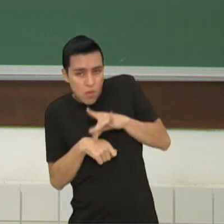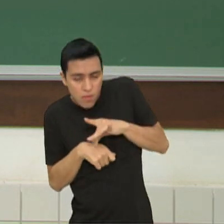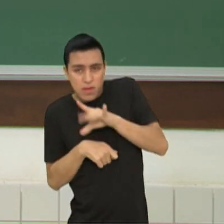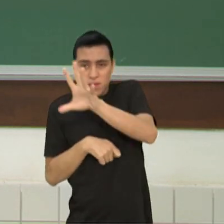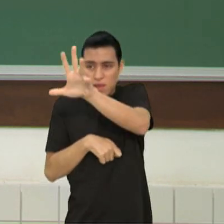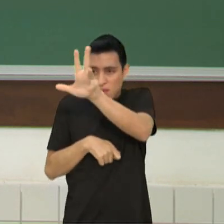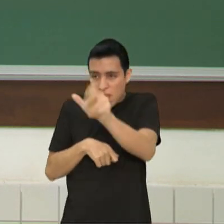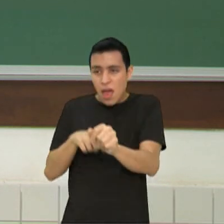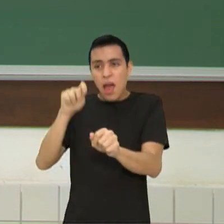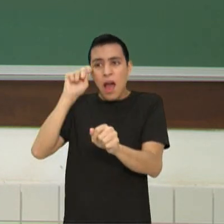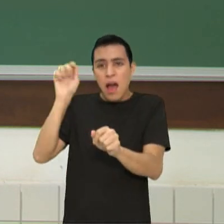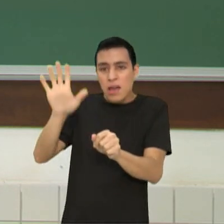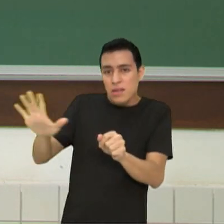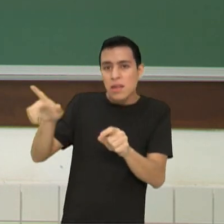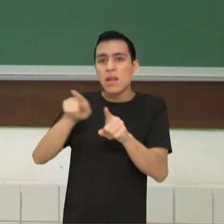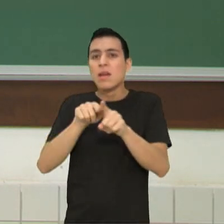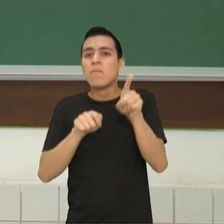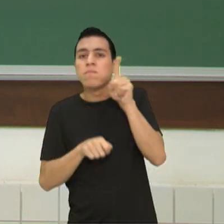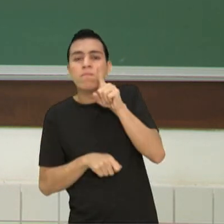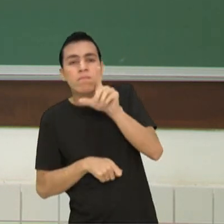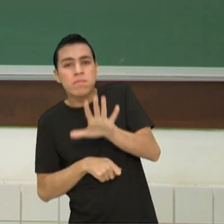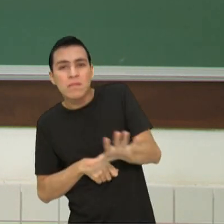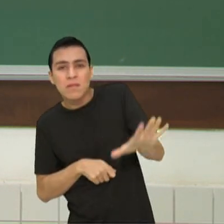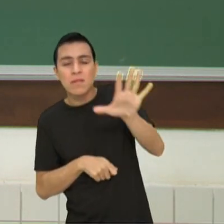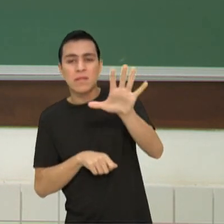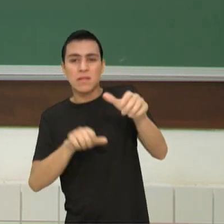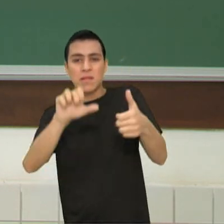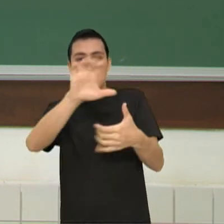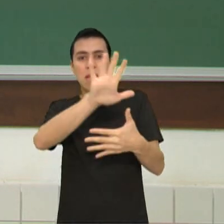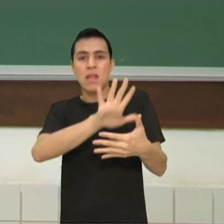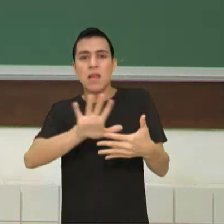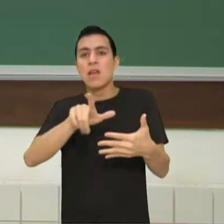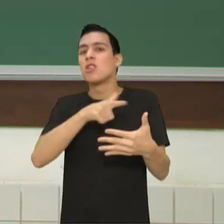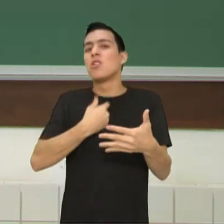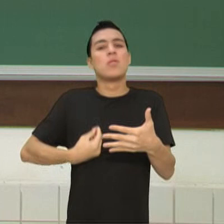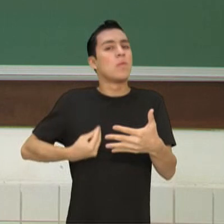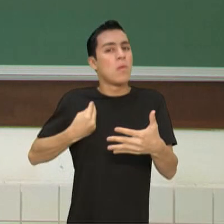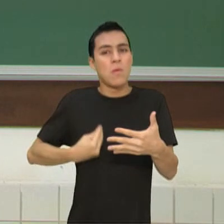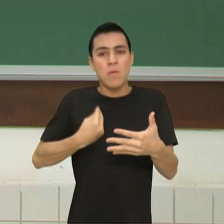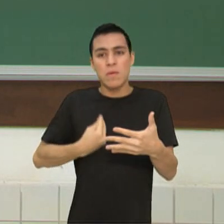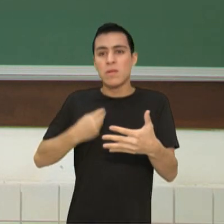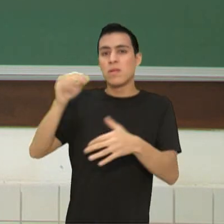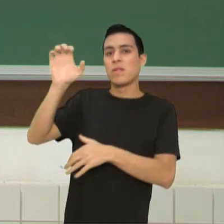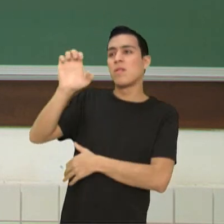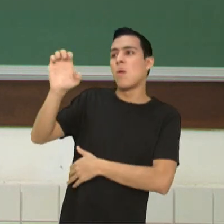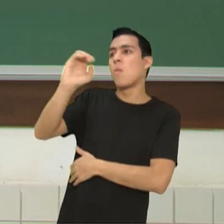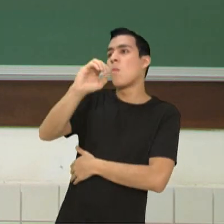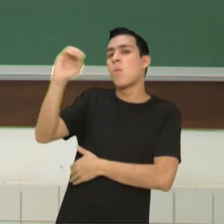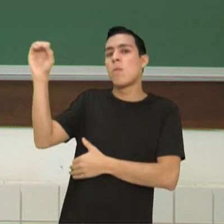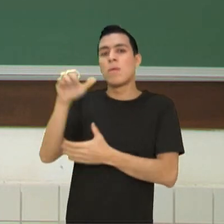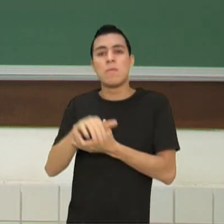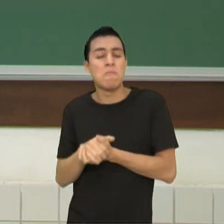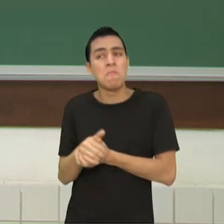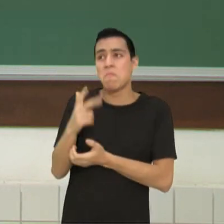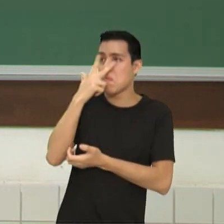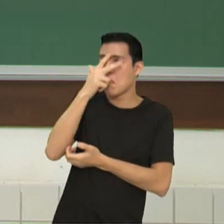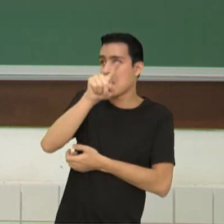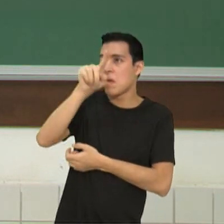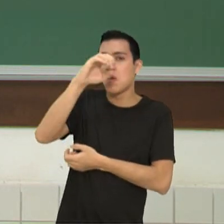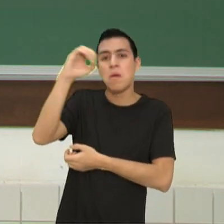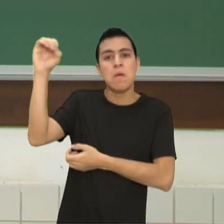africanas, asiáticas e americanas que não existem na Europa. Praticamente não